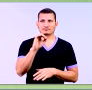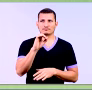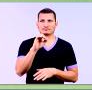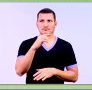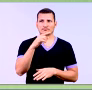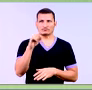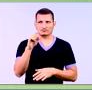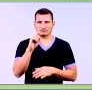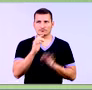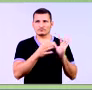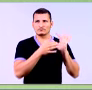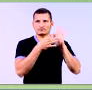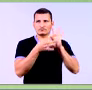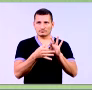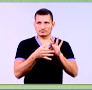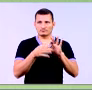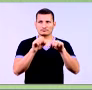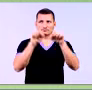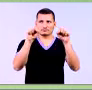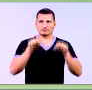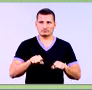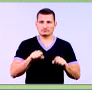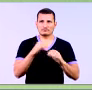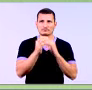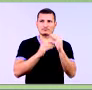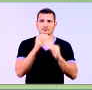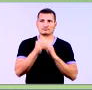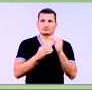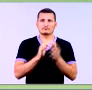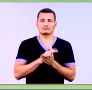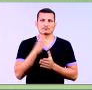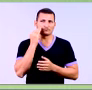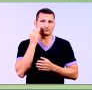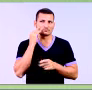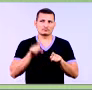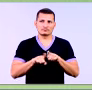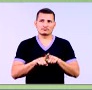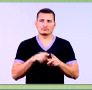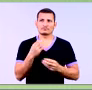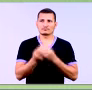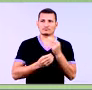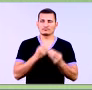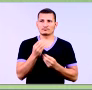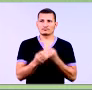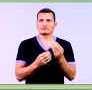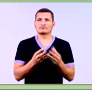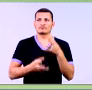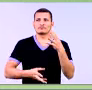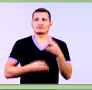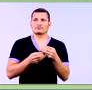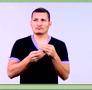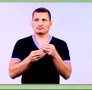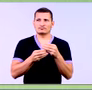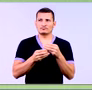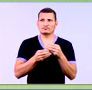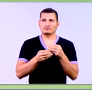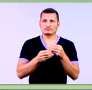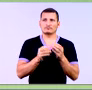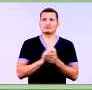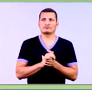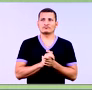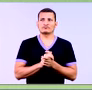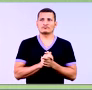de banco de dados. Nós queremos ver também como que se implementa essas transações no sistema gerenciador de banco de dados